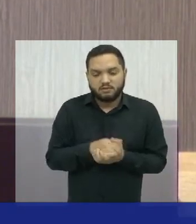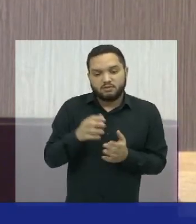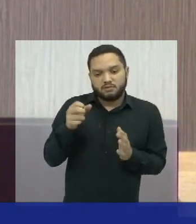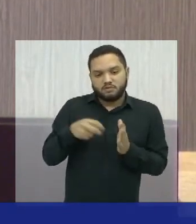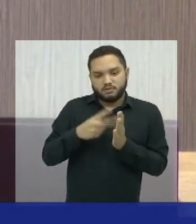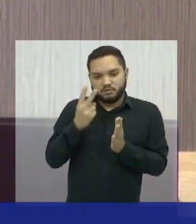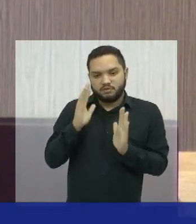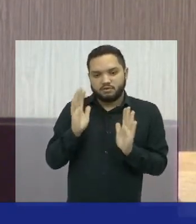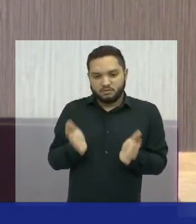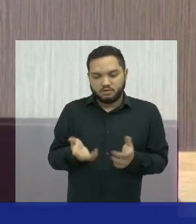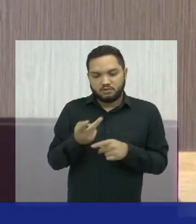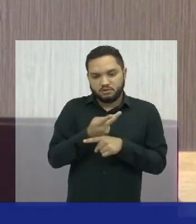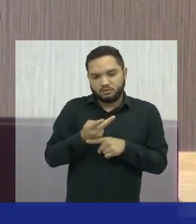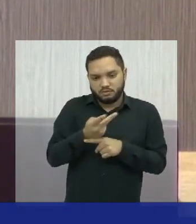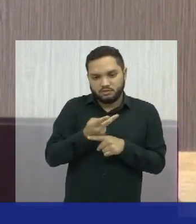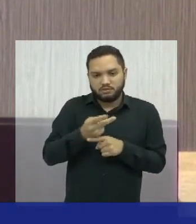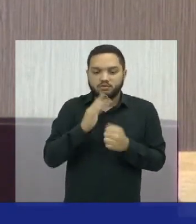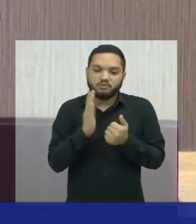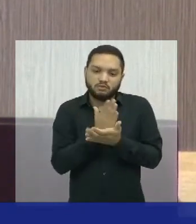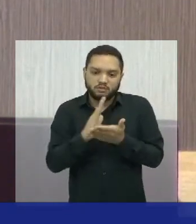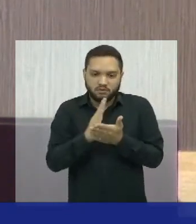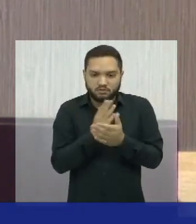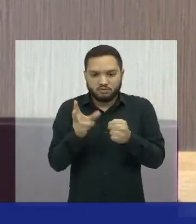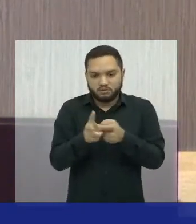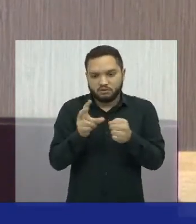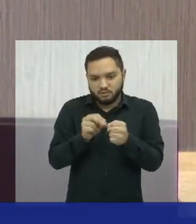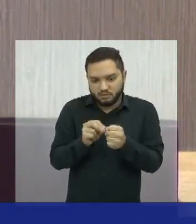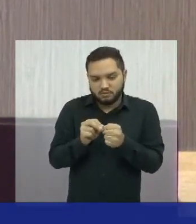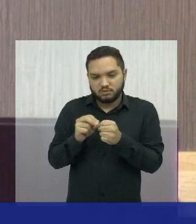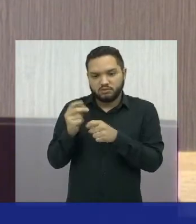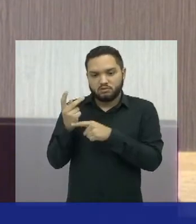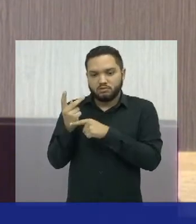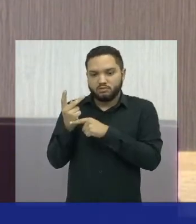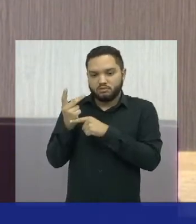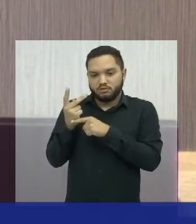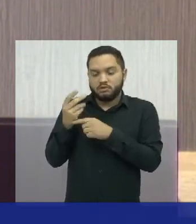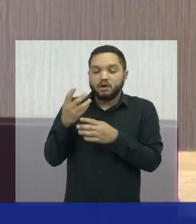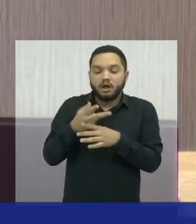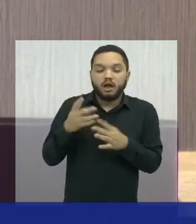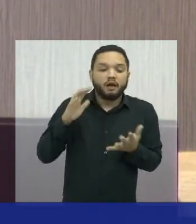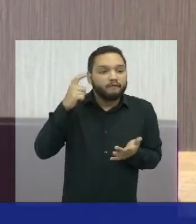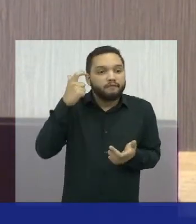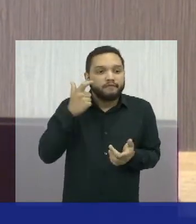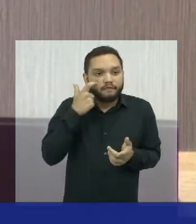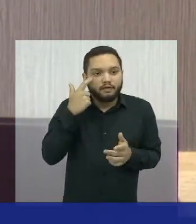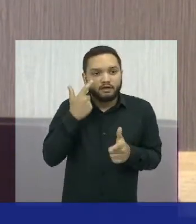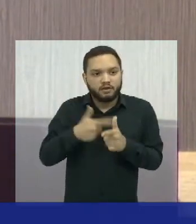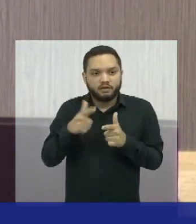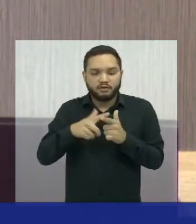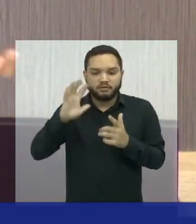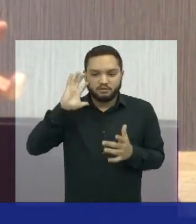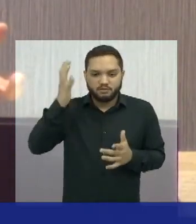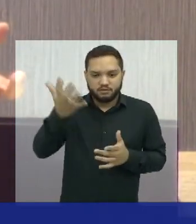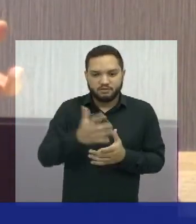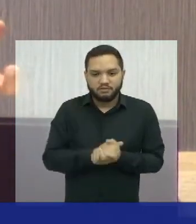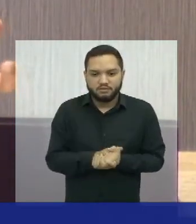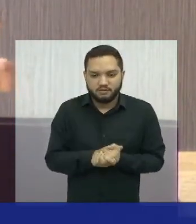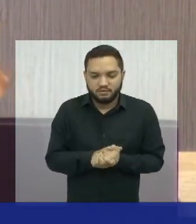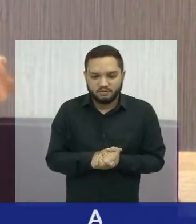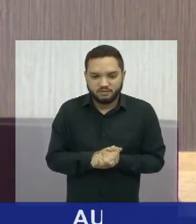aqui procurar alguns gabinetes para buscar os caminhos, saber a quem procurar, por onde